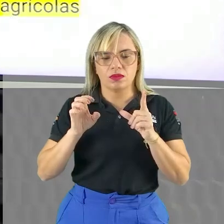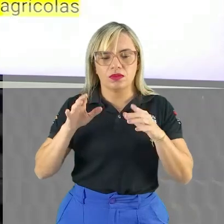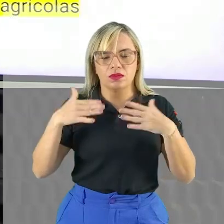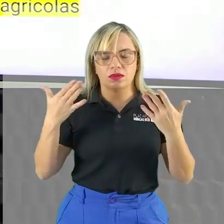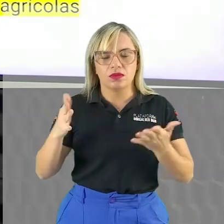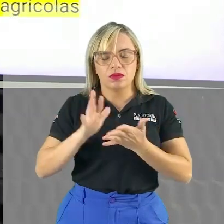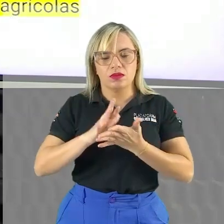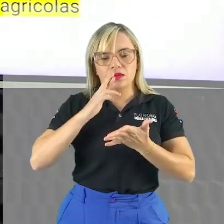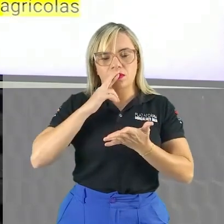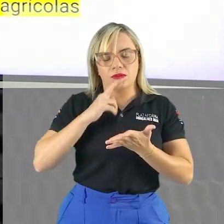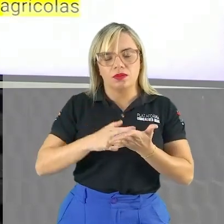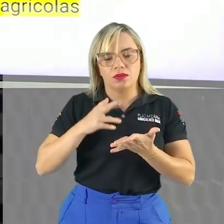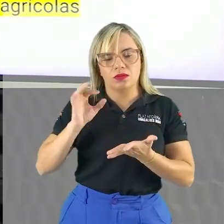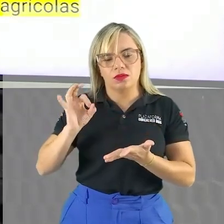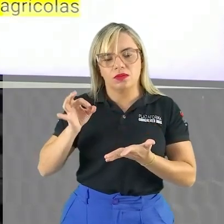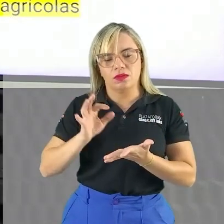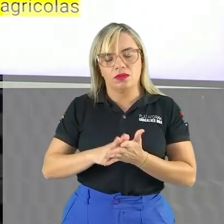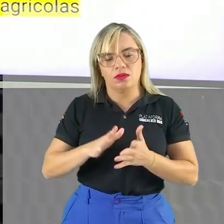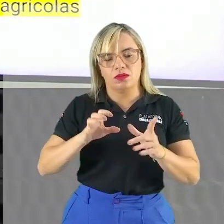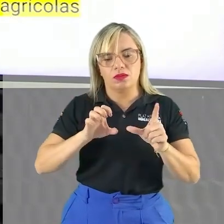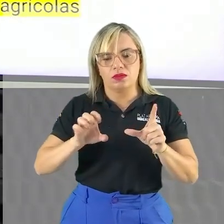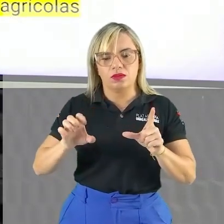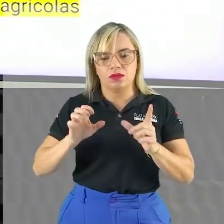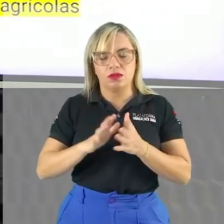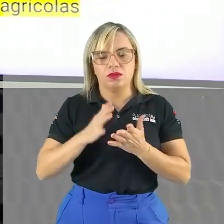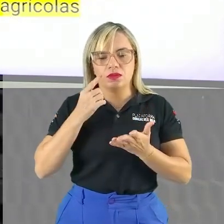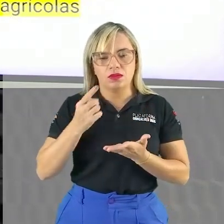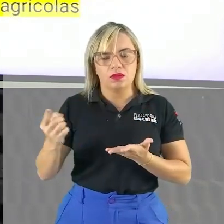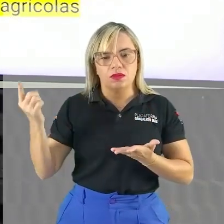Então, gente, a resposta certa é a letra E.